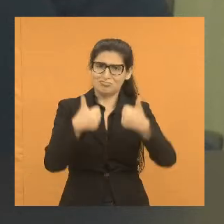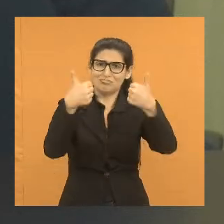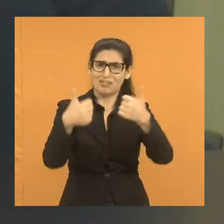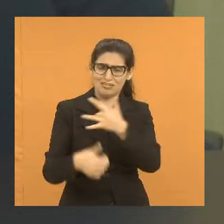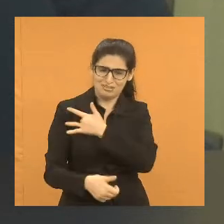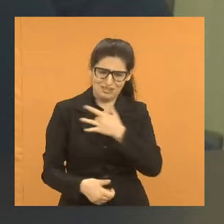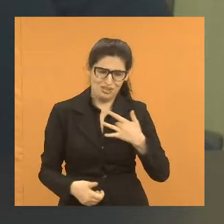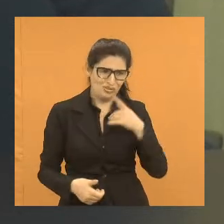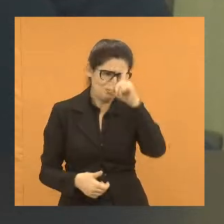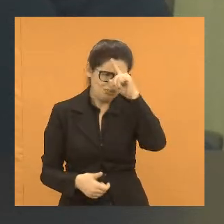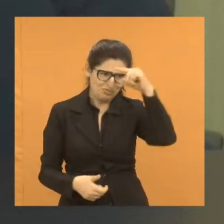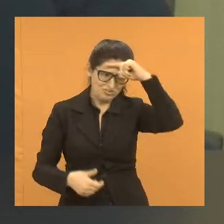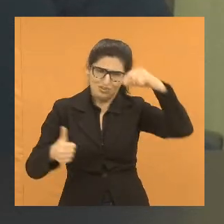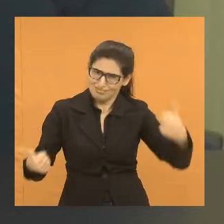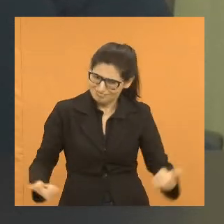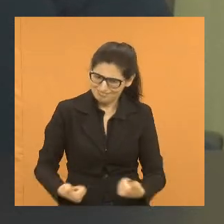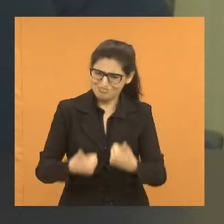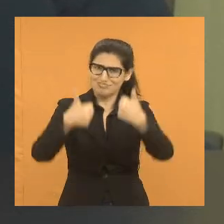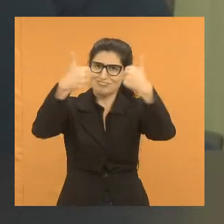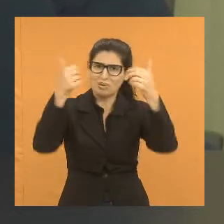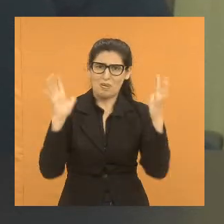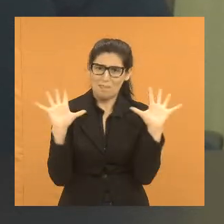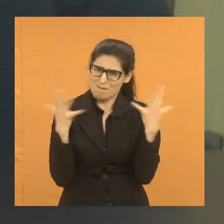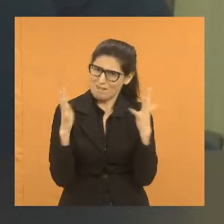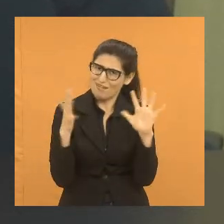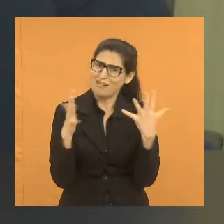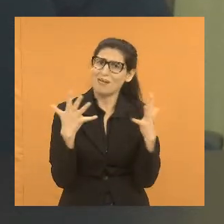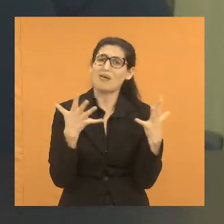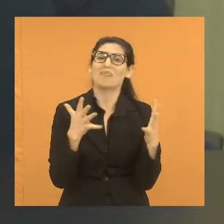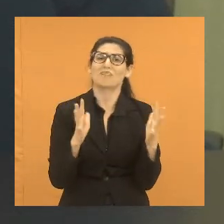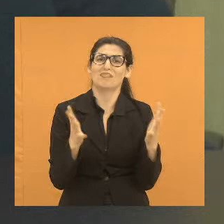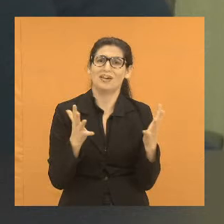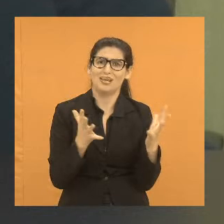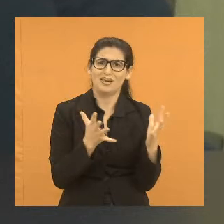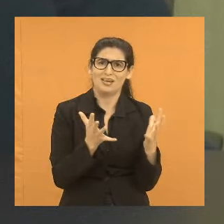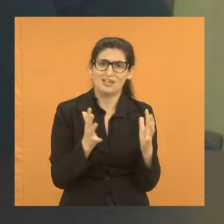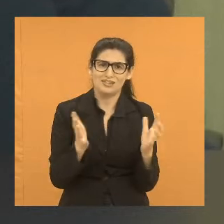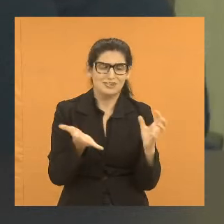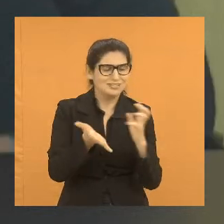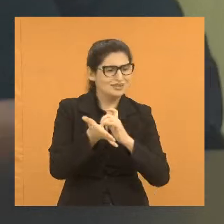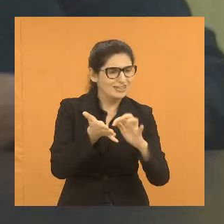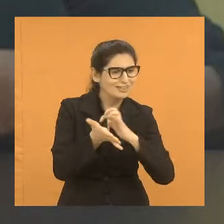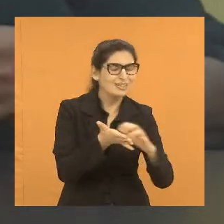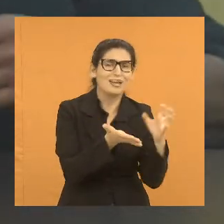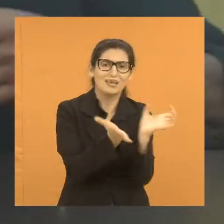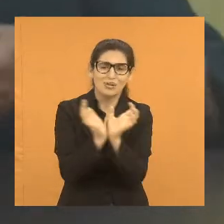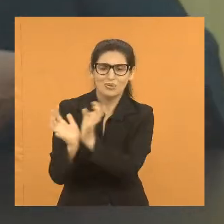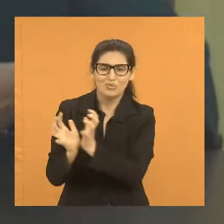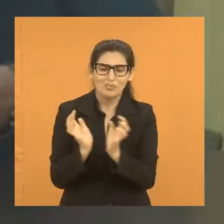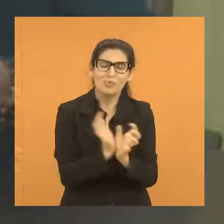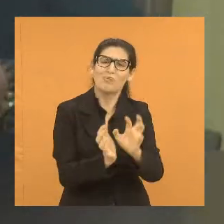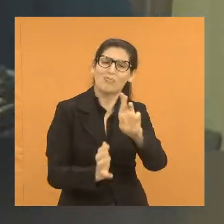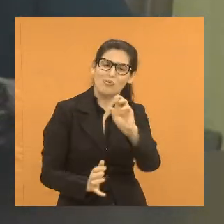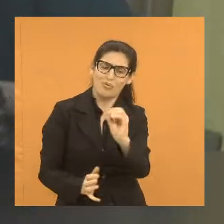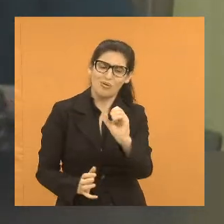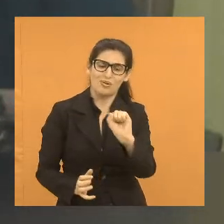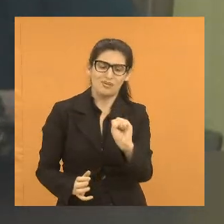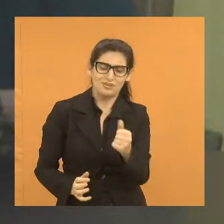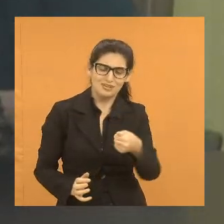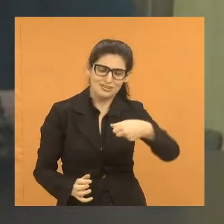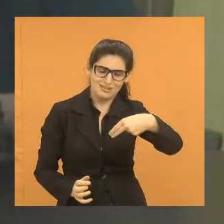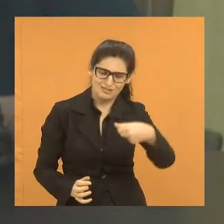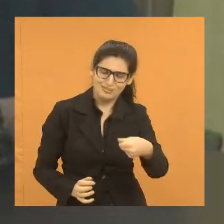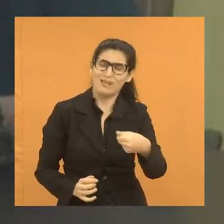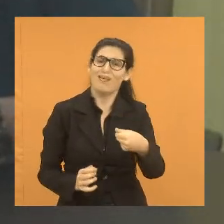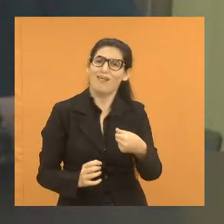se conversa. Então, aqui a gente parabeniza a organização de todos da Secretaria, em nome da doutora Rosana,